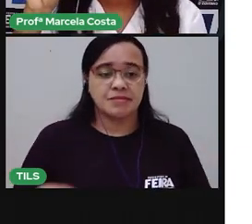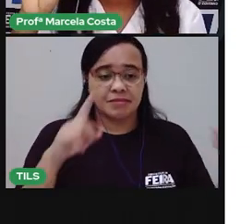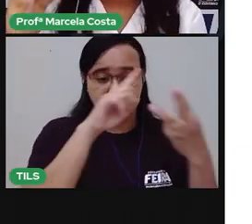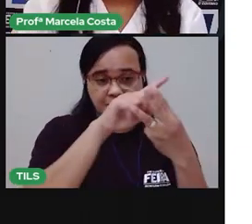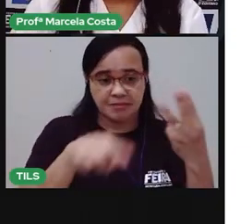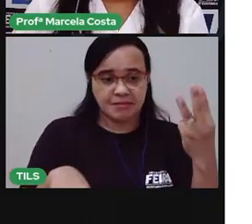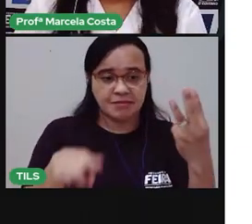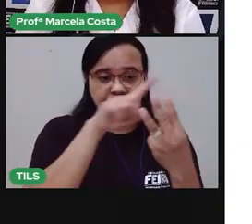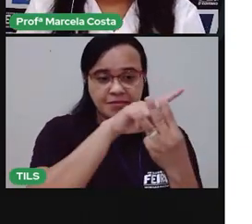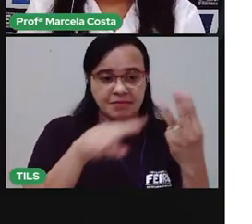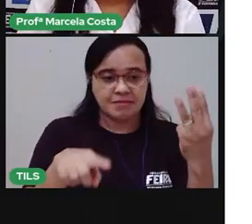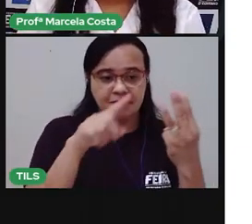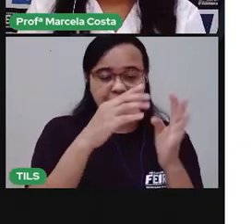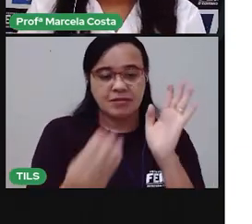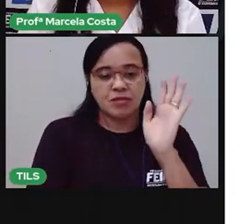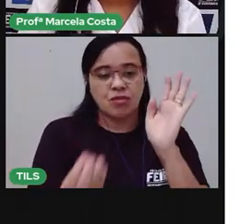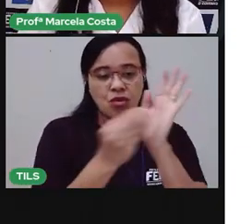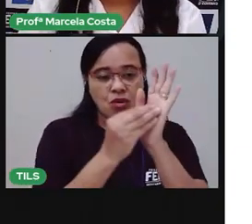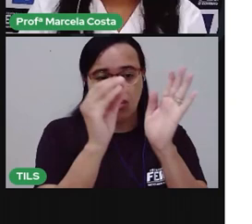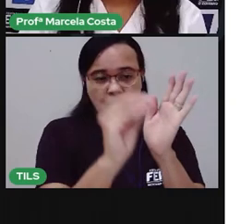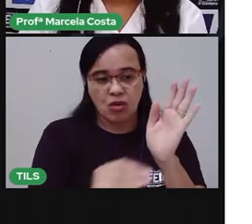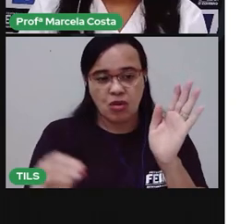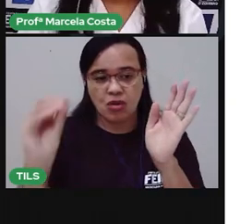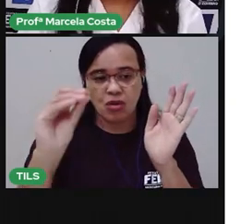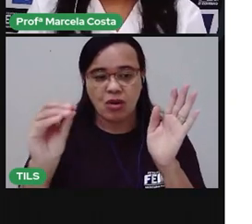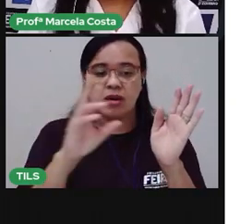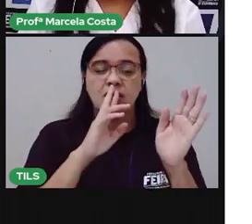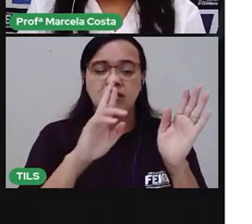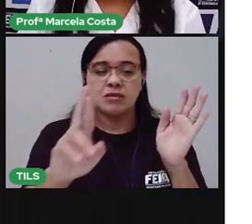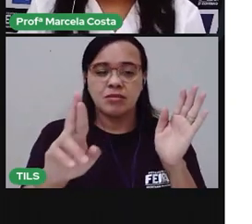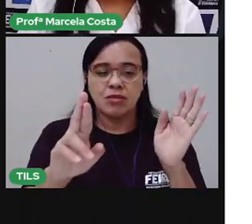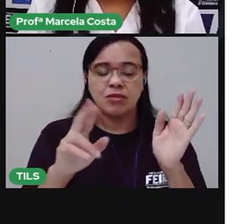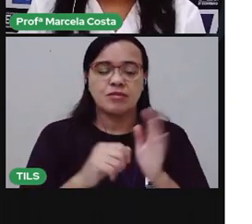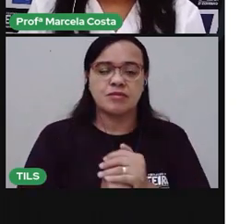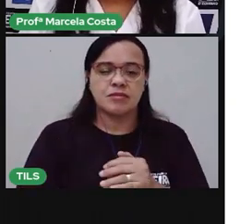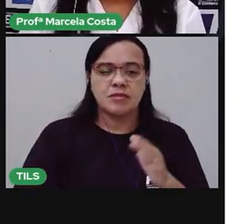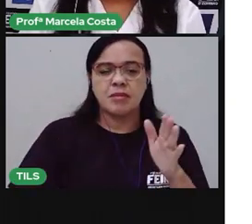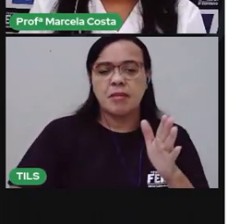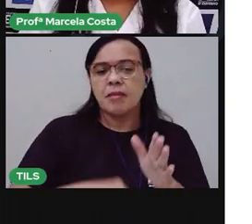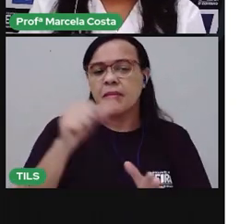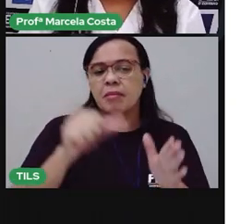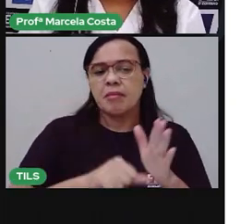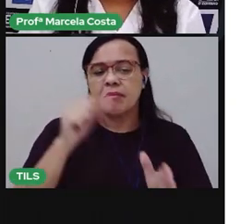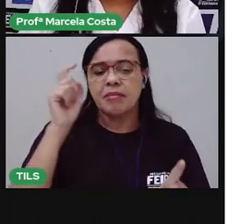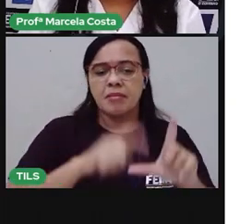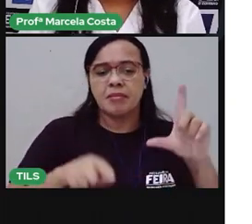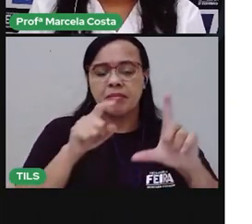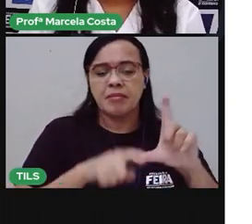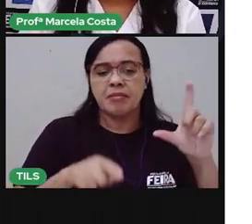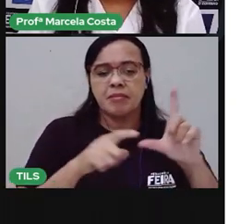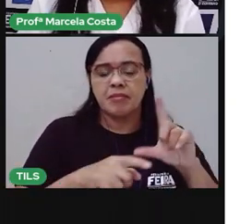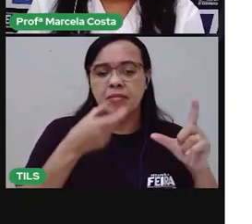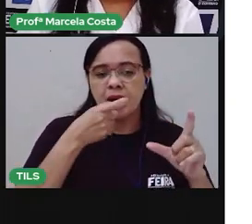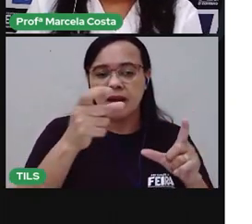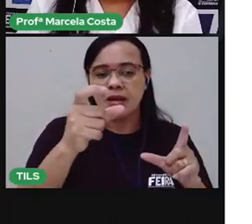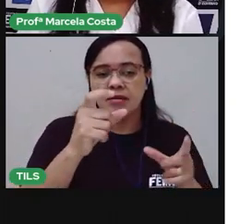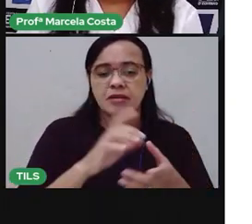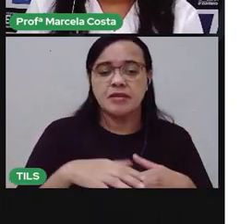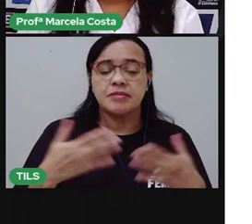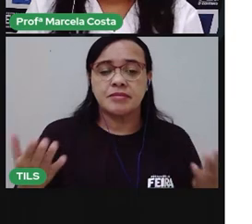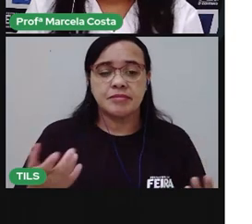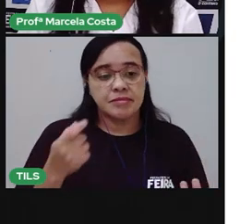três coloca o número 3 aqui Qual a primeira letra dessa palavra